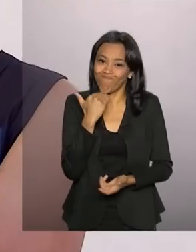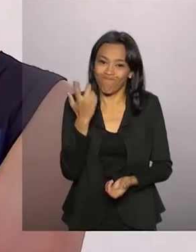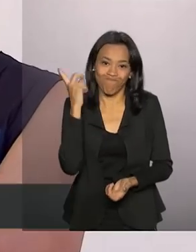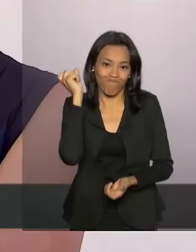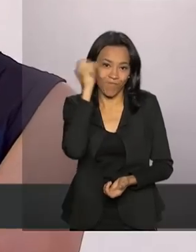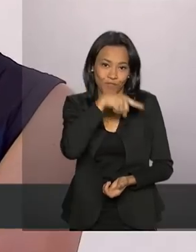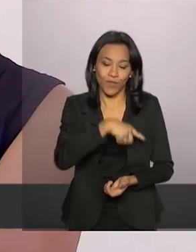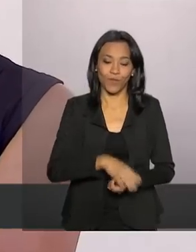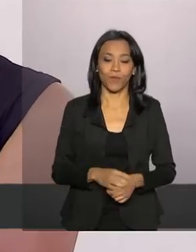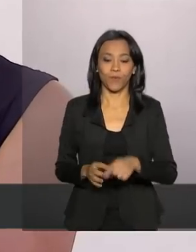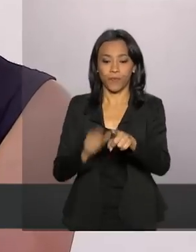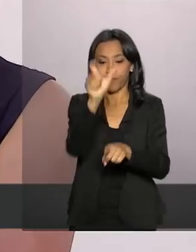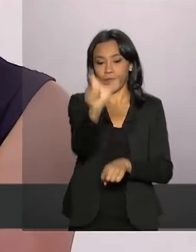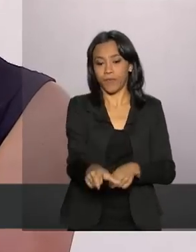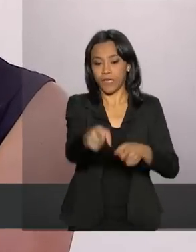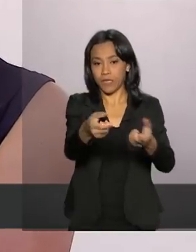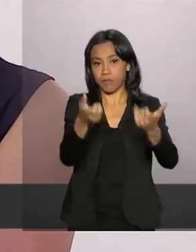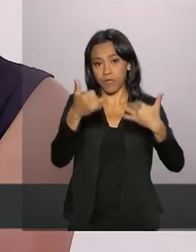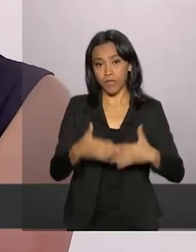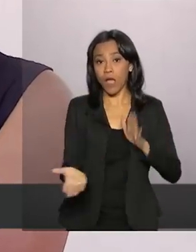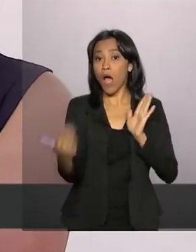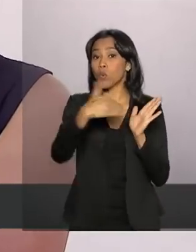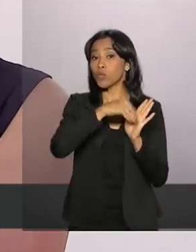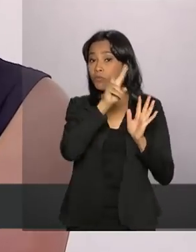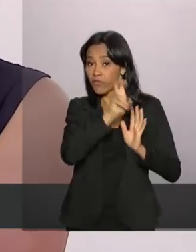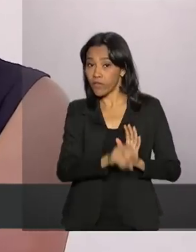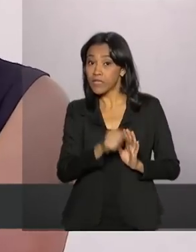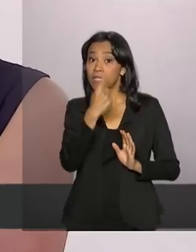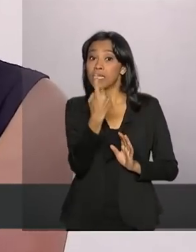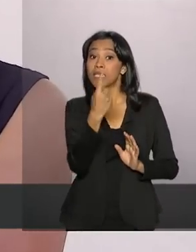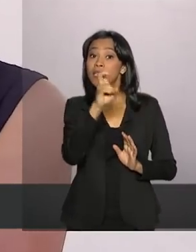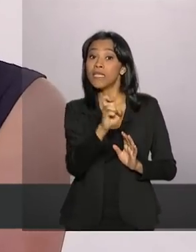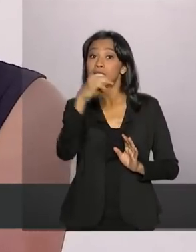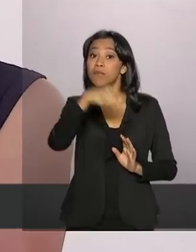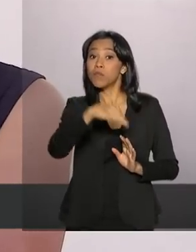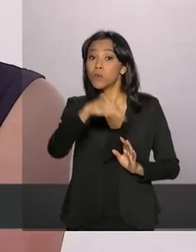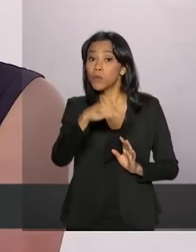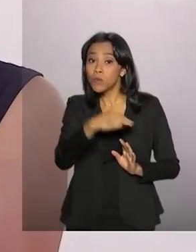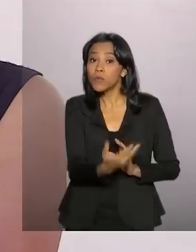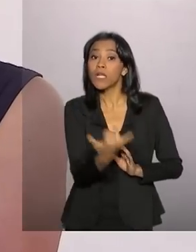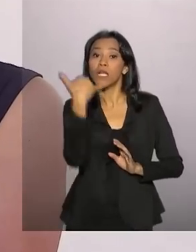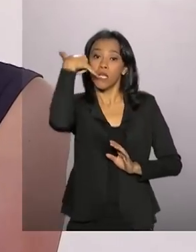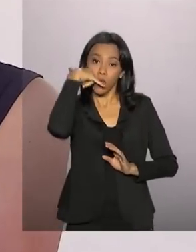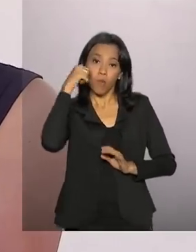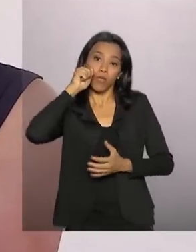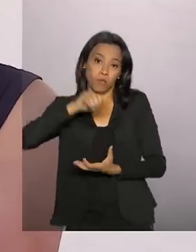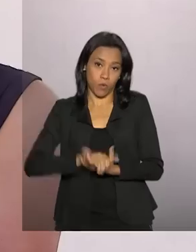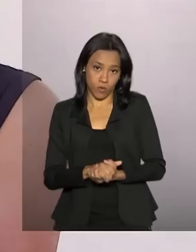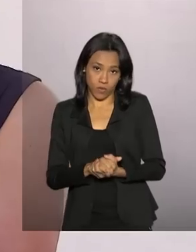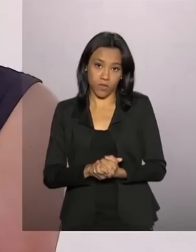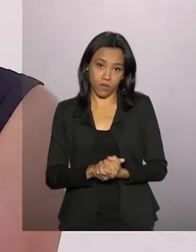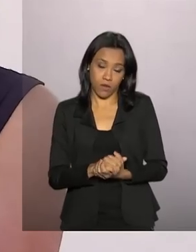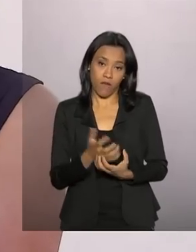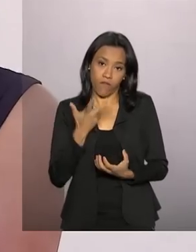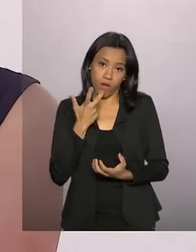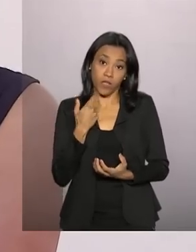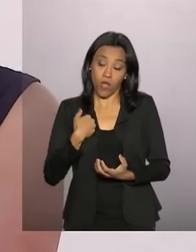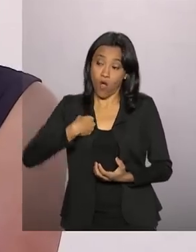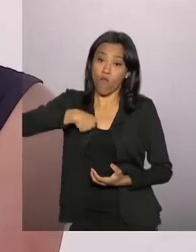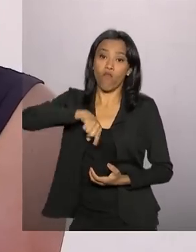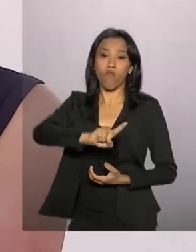vez nesse acidente que houve, 15 minutos antes, ele ligou para a esposa dele, dizendo que ia